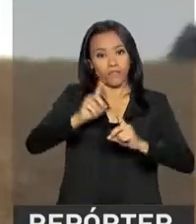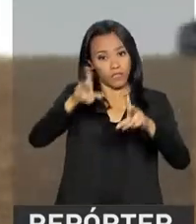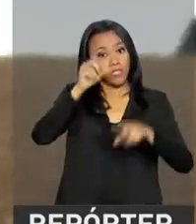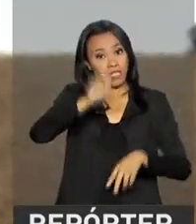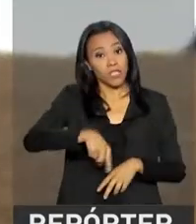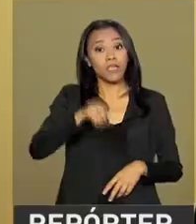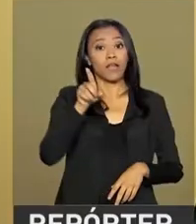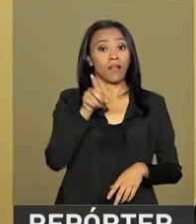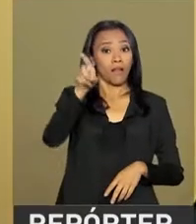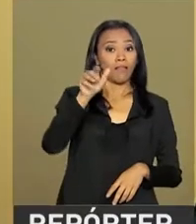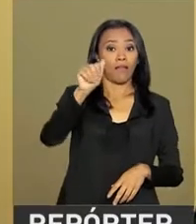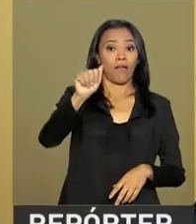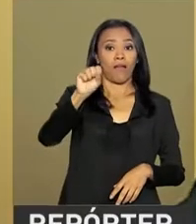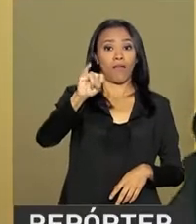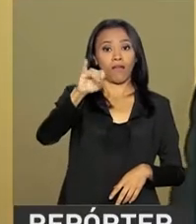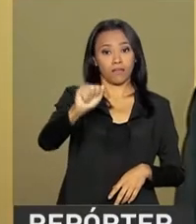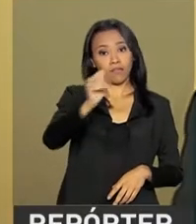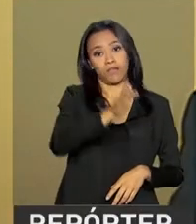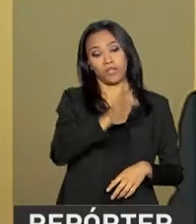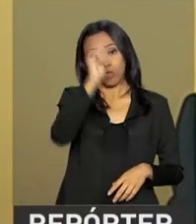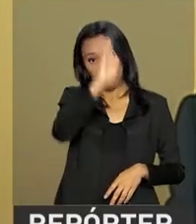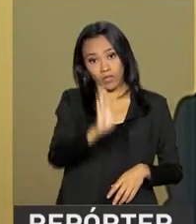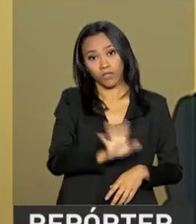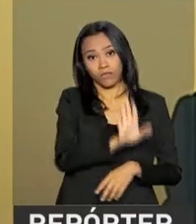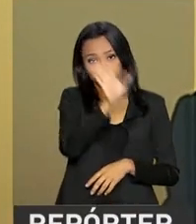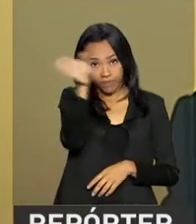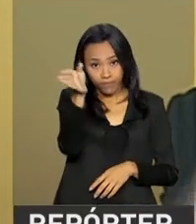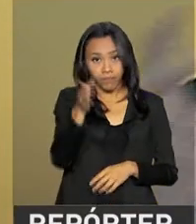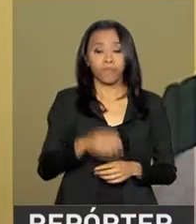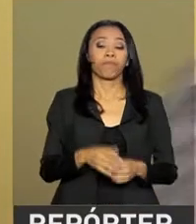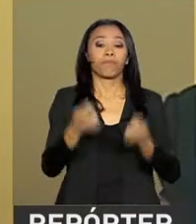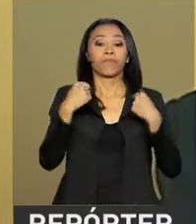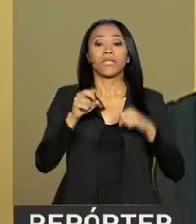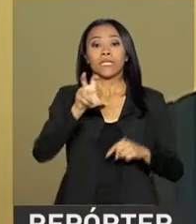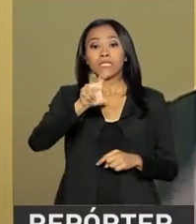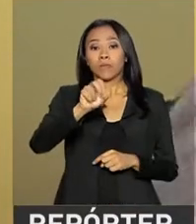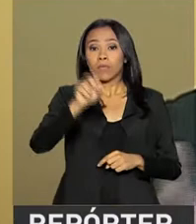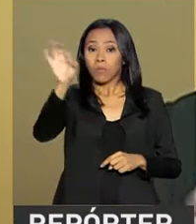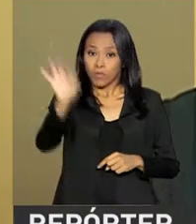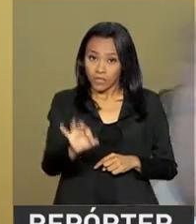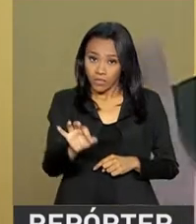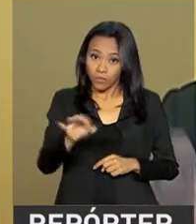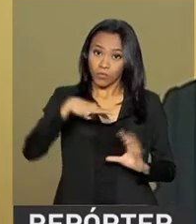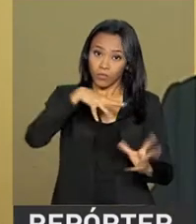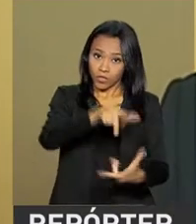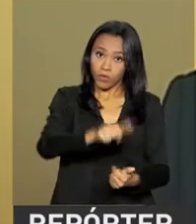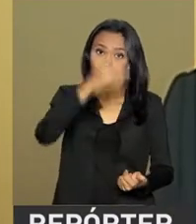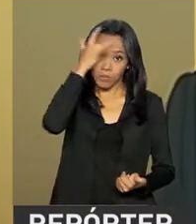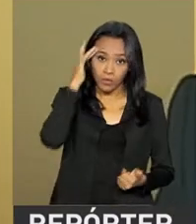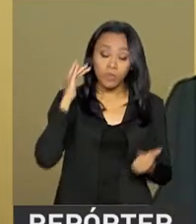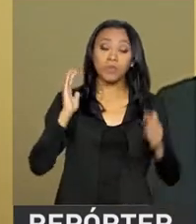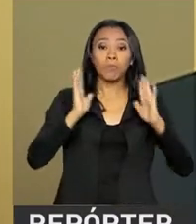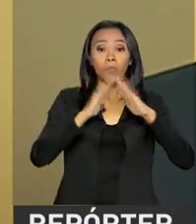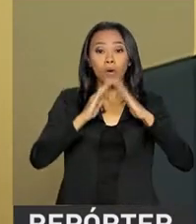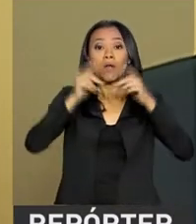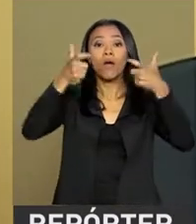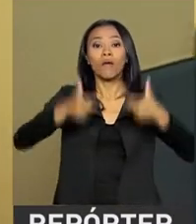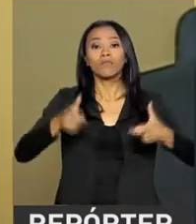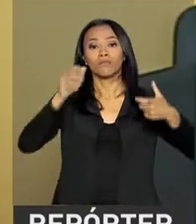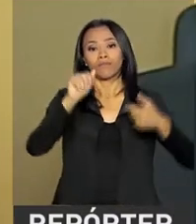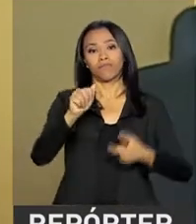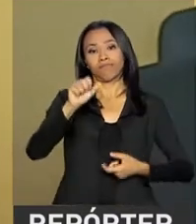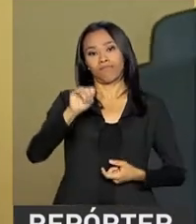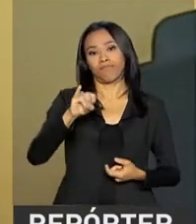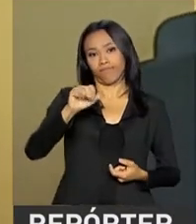mercados 51 por cento da população mundial vive naquela região do mundo vive na ásia ea